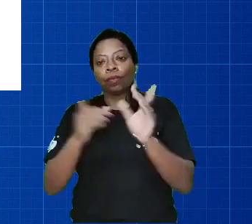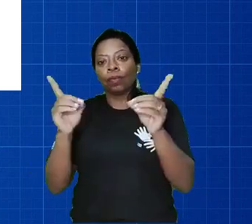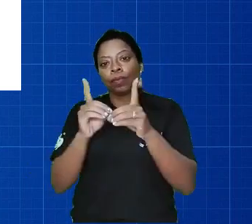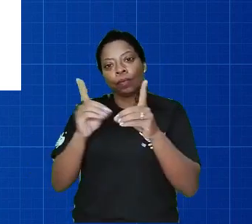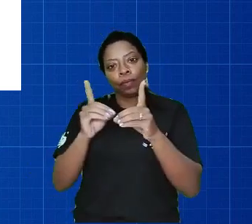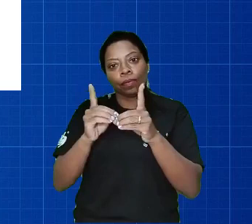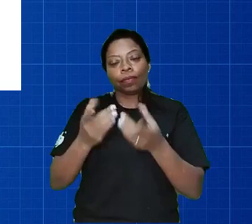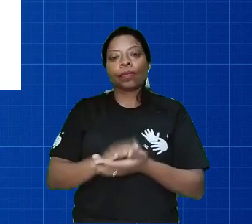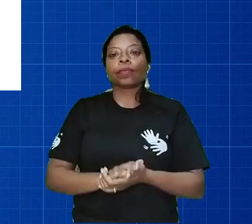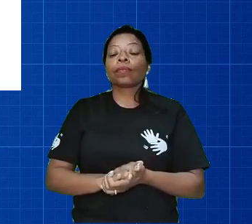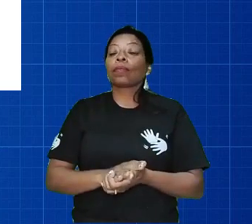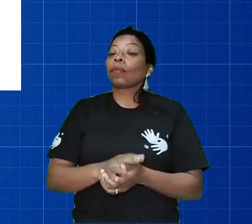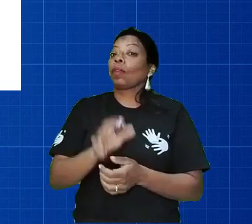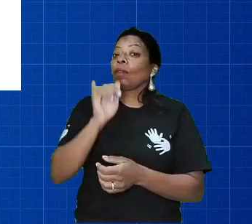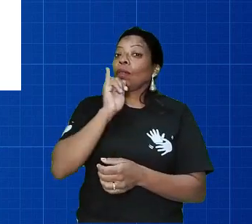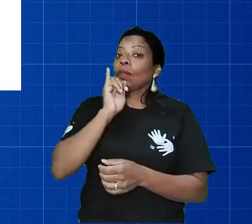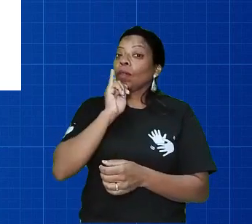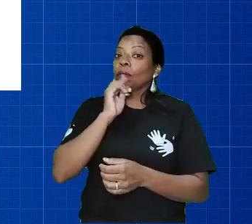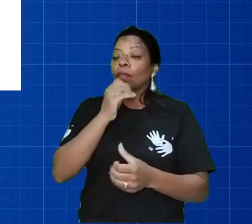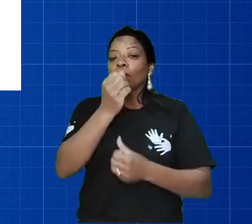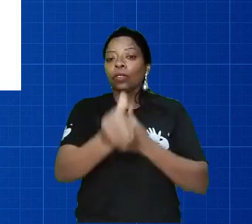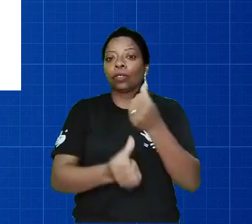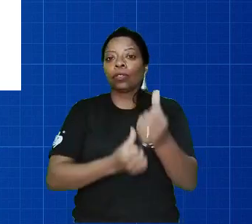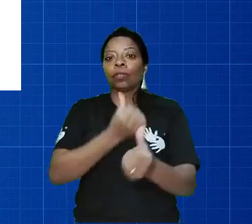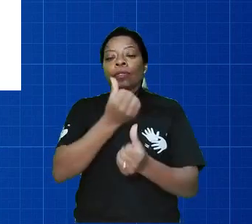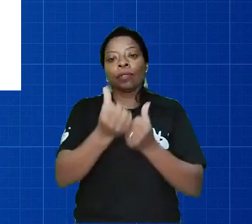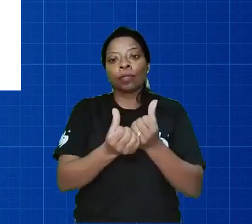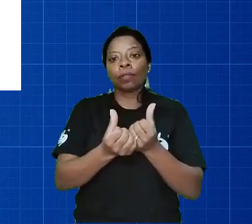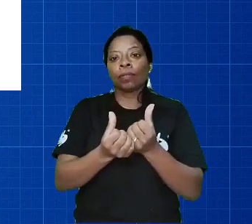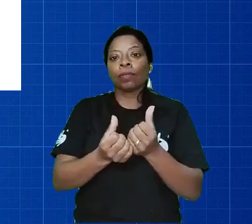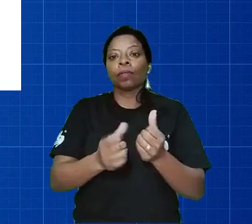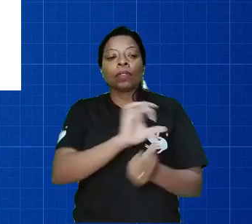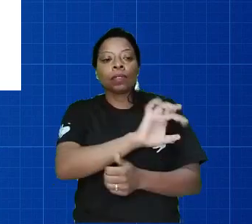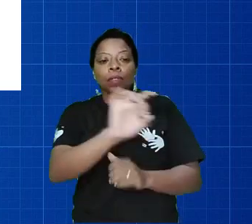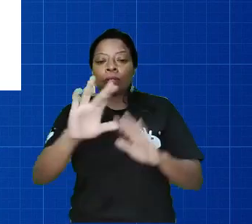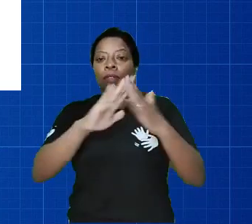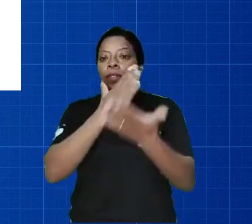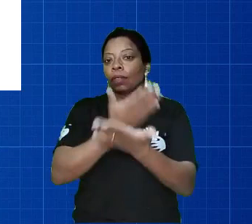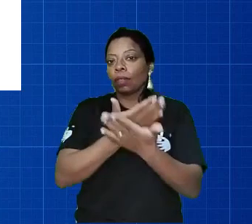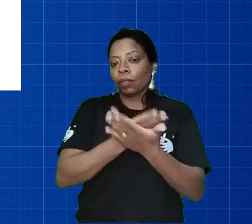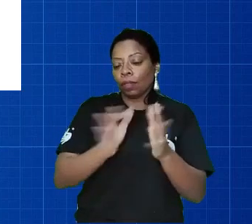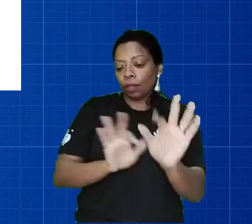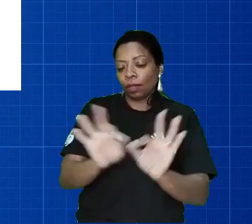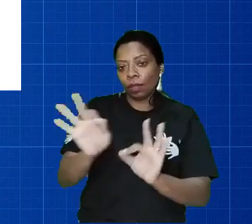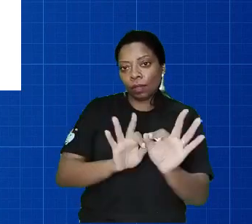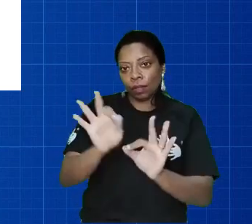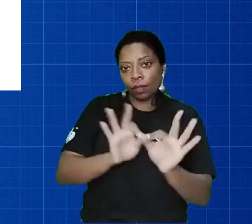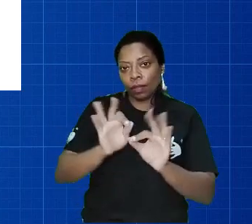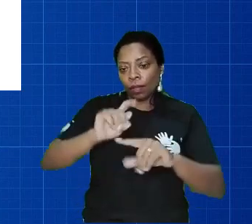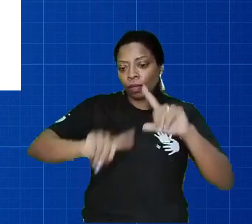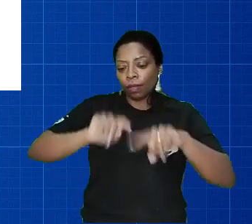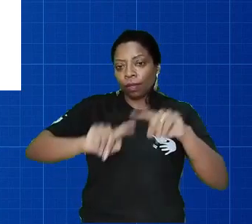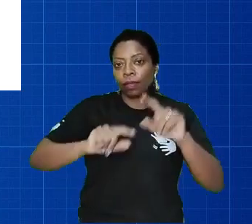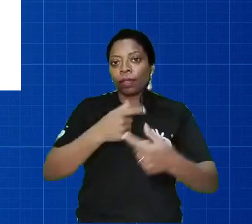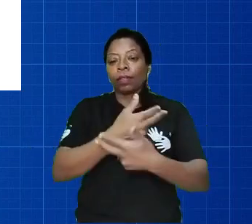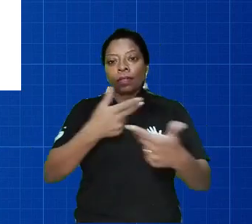Periodicamente, cada unidade realiza uma análise de materiais que concorrem para